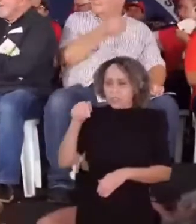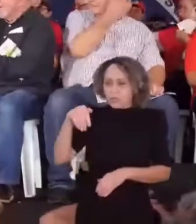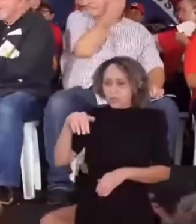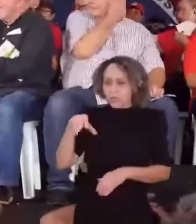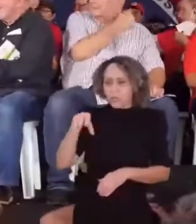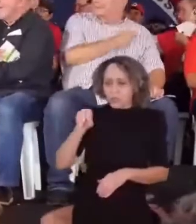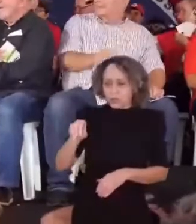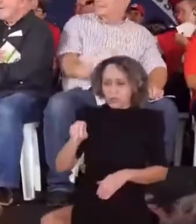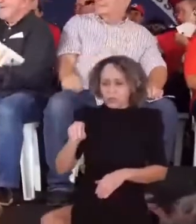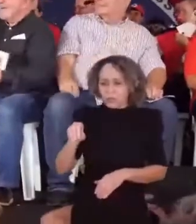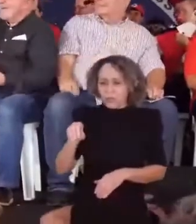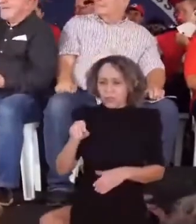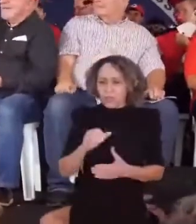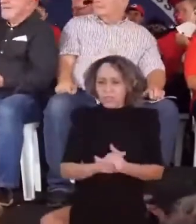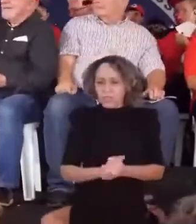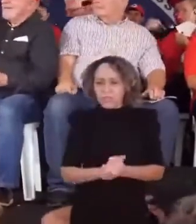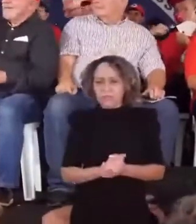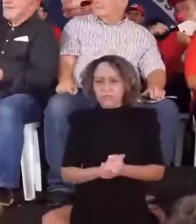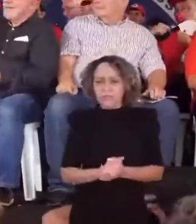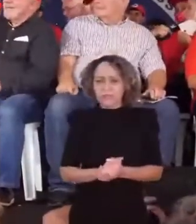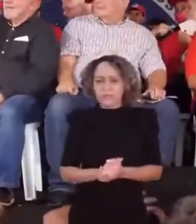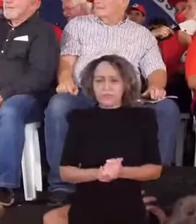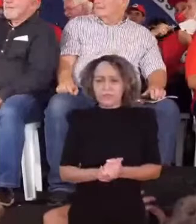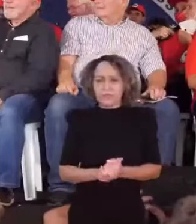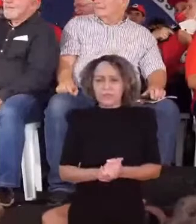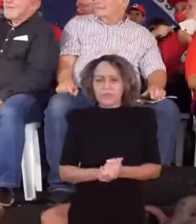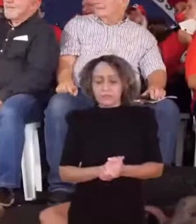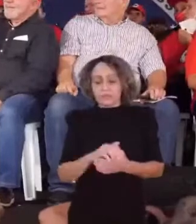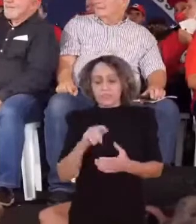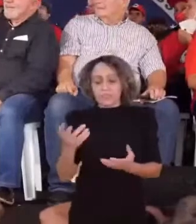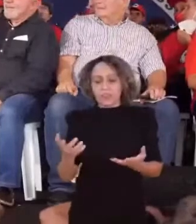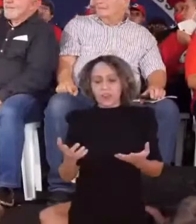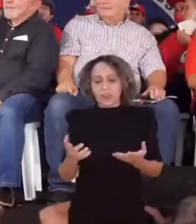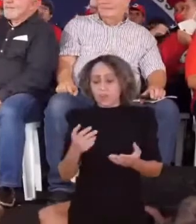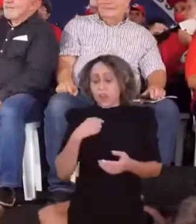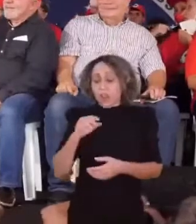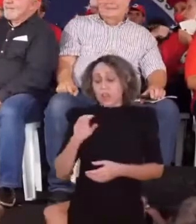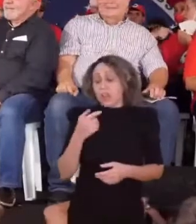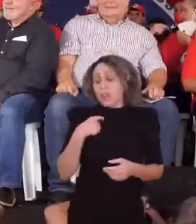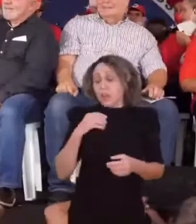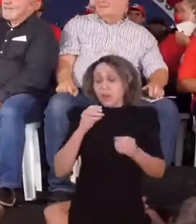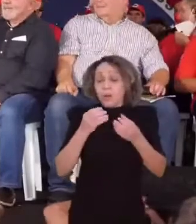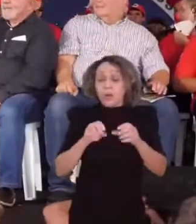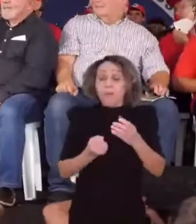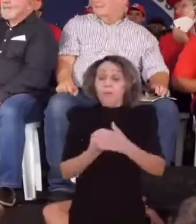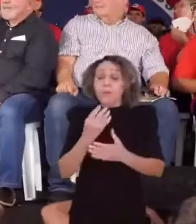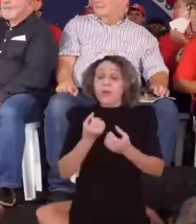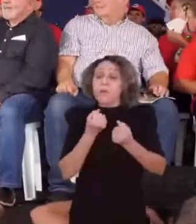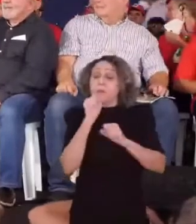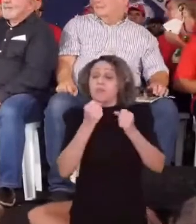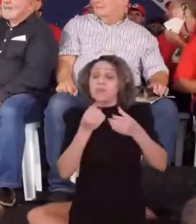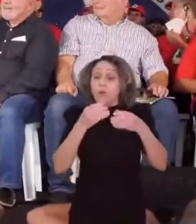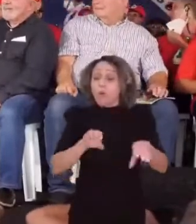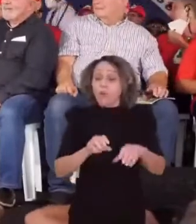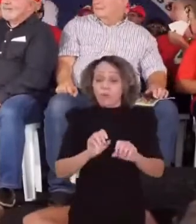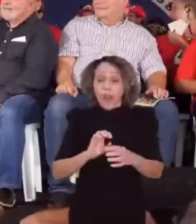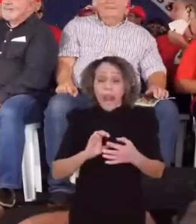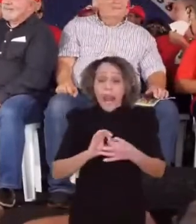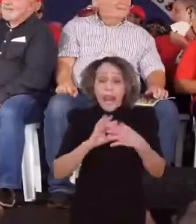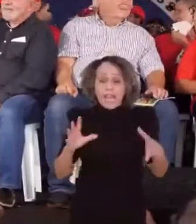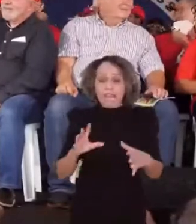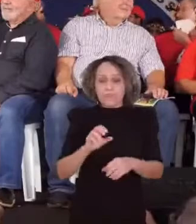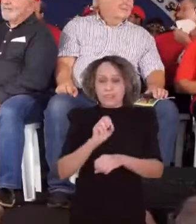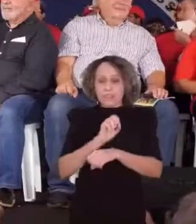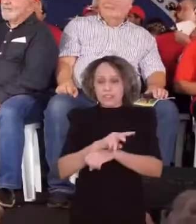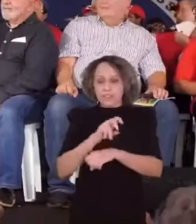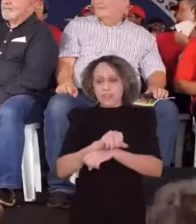Notem, dois empresários, três, se nós fossemos sectários, né? Não